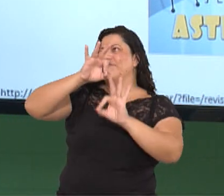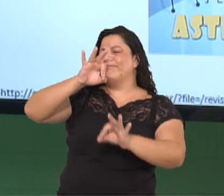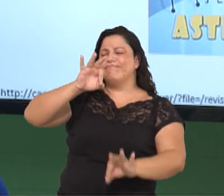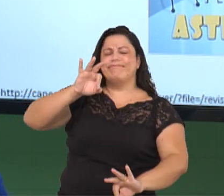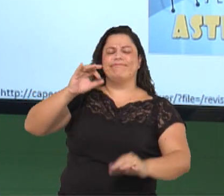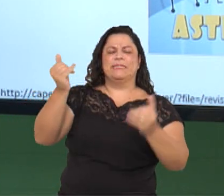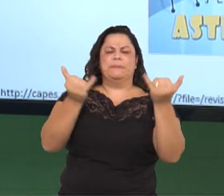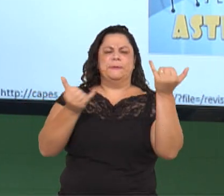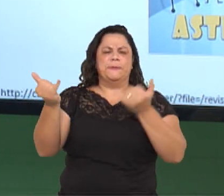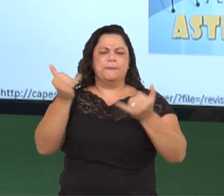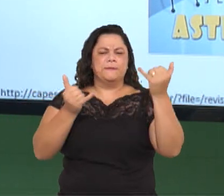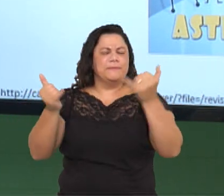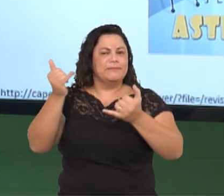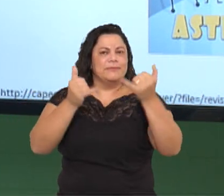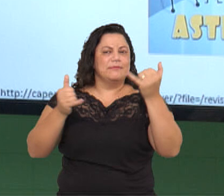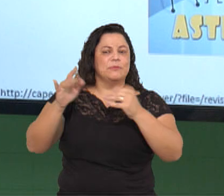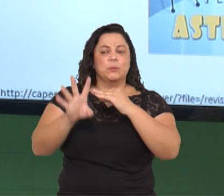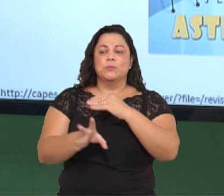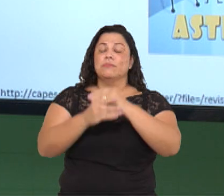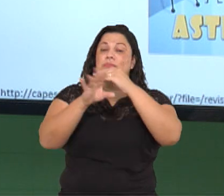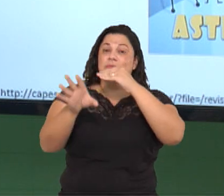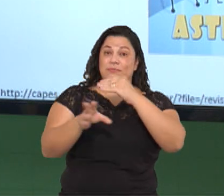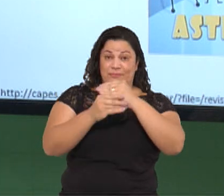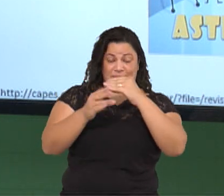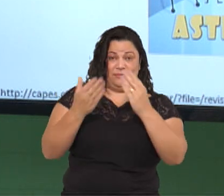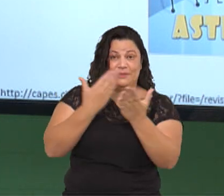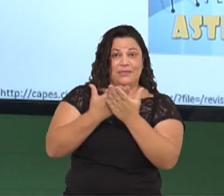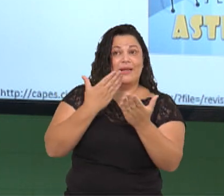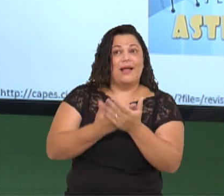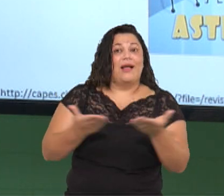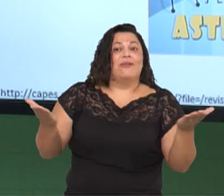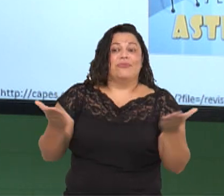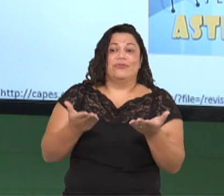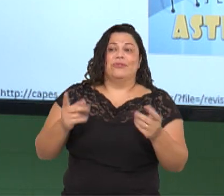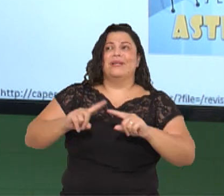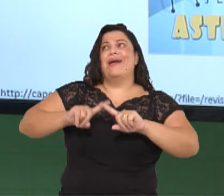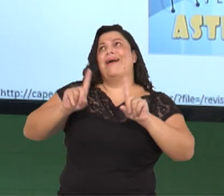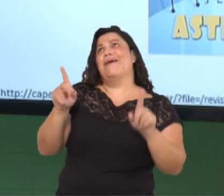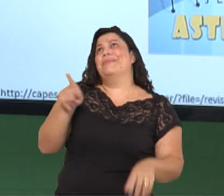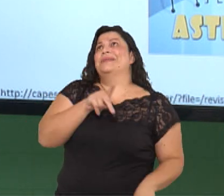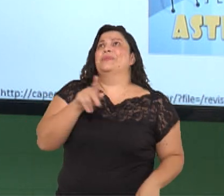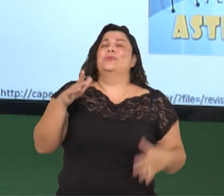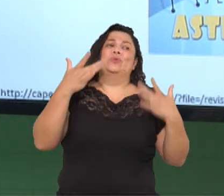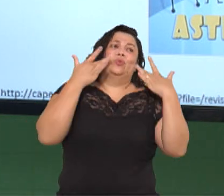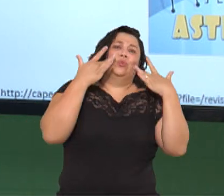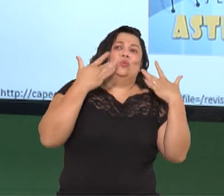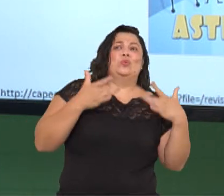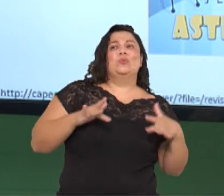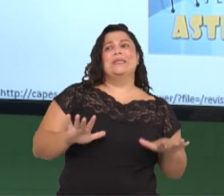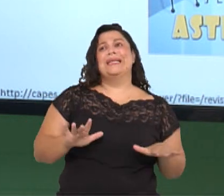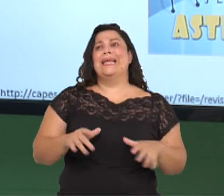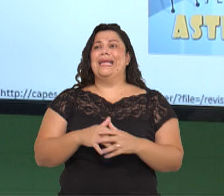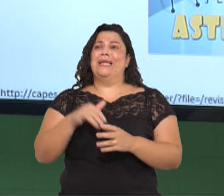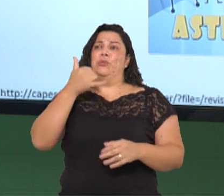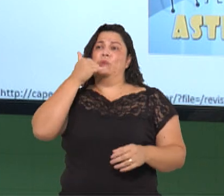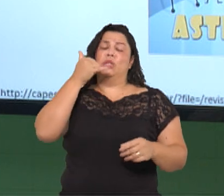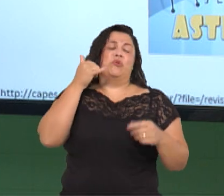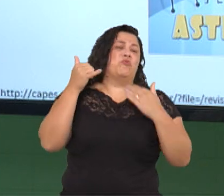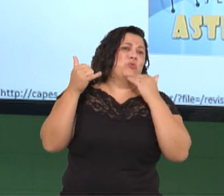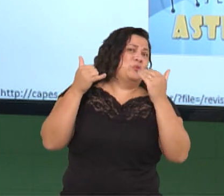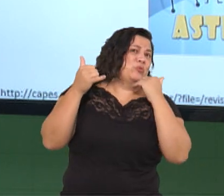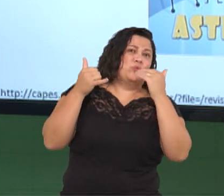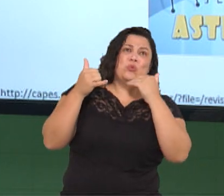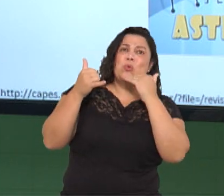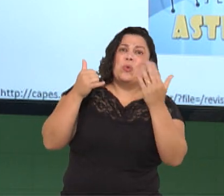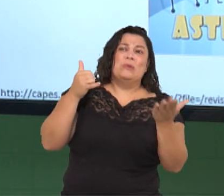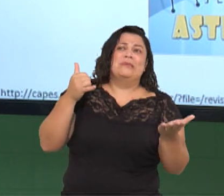de informações que vão complementar a aula de hoje. Ah, Fabiano, mas eu não tenho smartphone. O meu telefone ele não consegue ler o QR